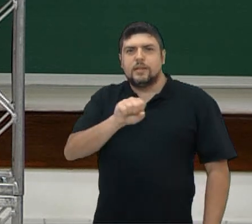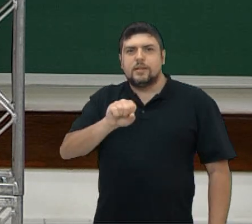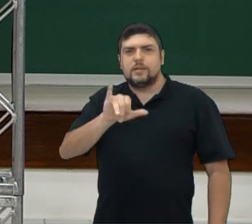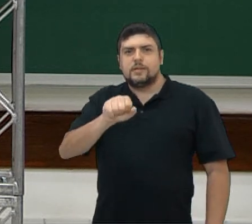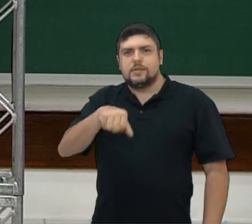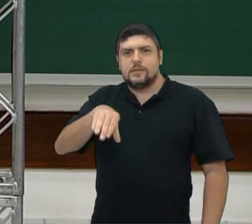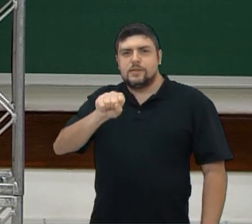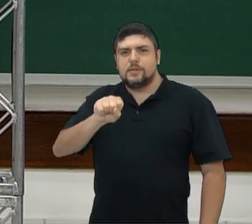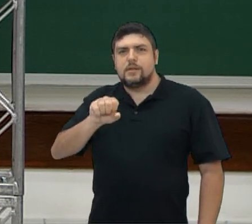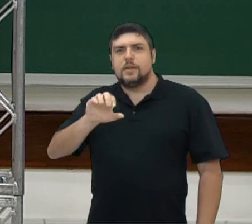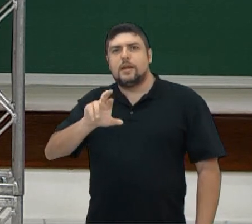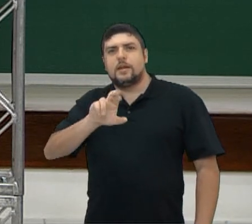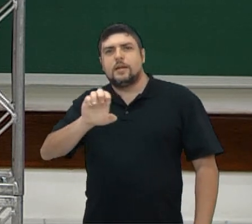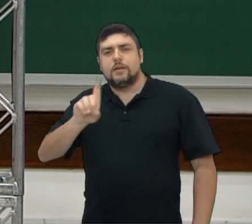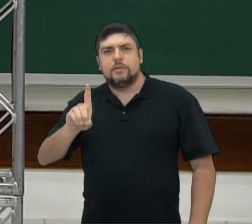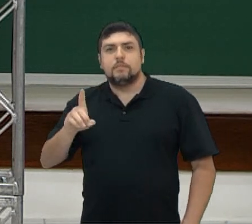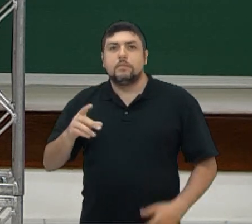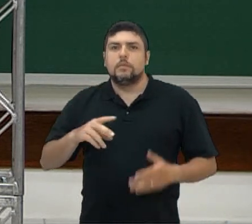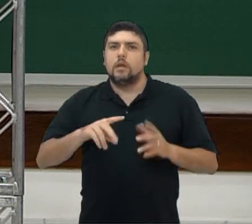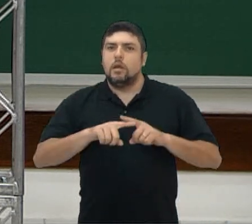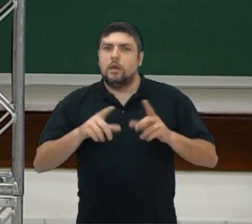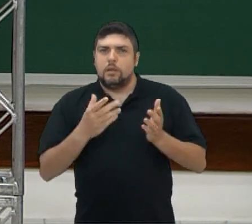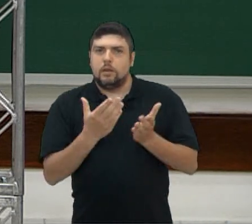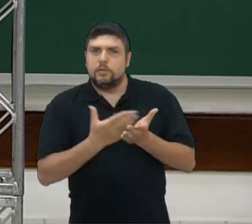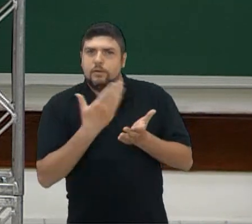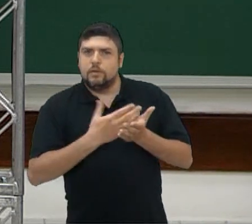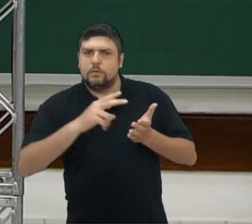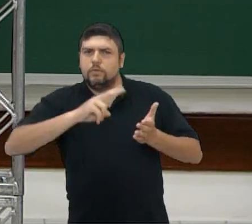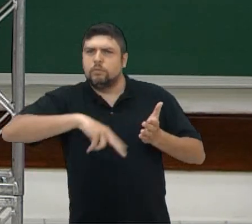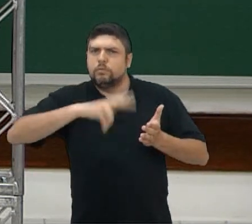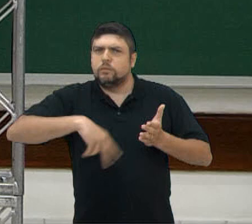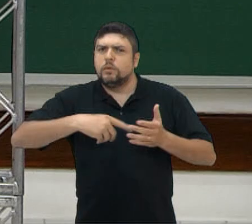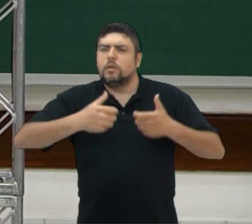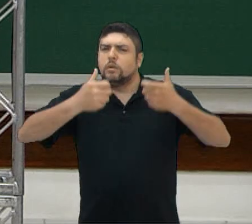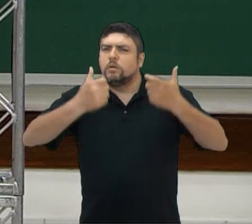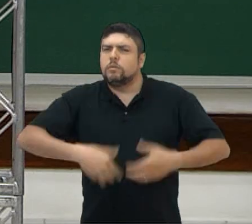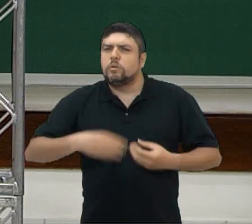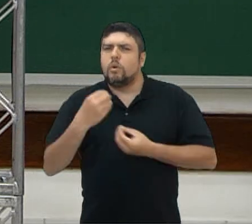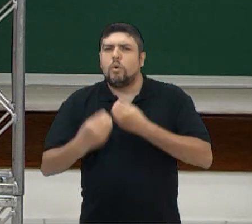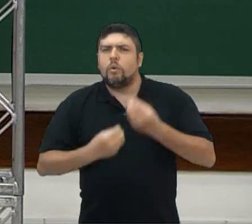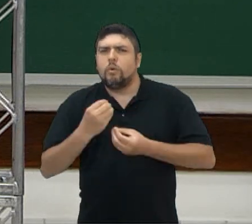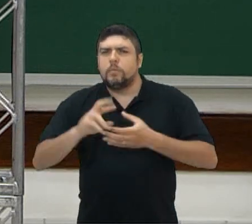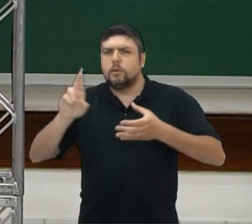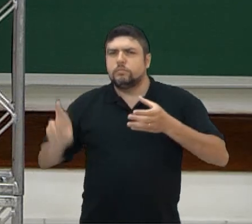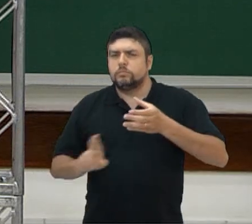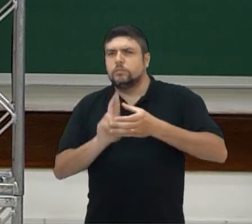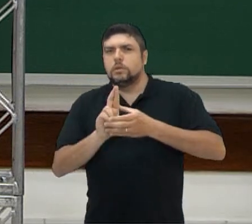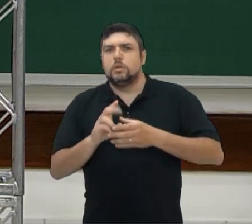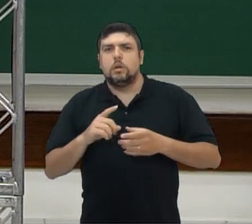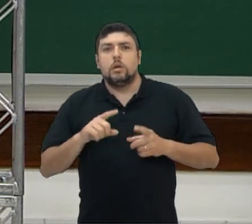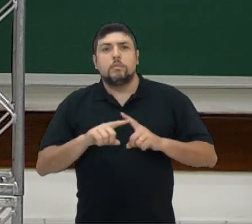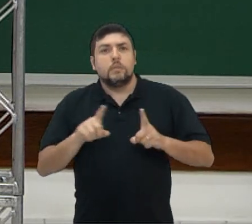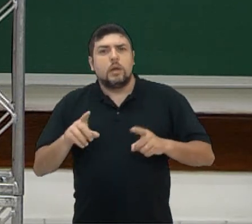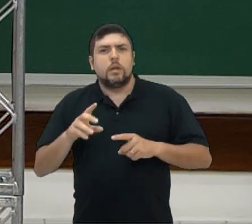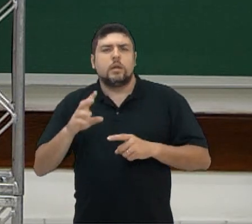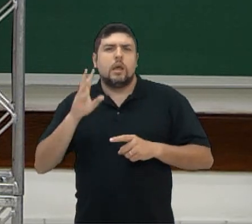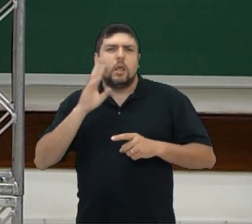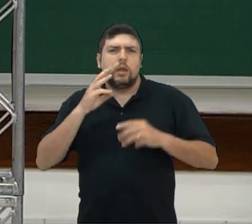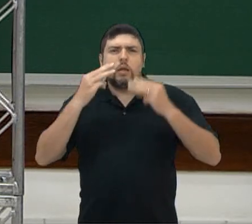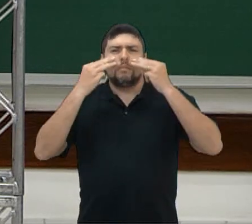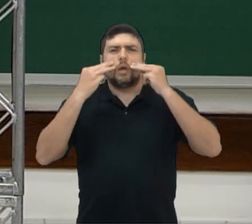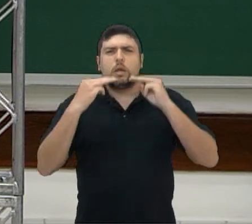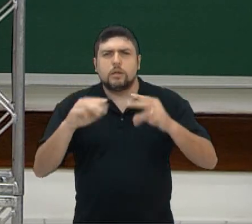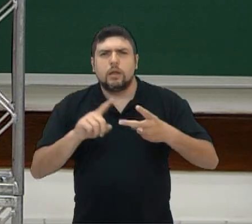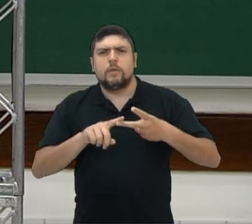livro, que é muito bom, excelente, que vai falar muito sobre esse período do Renascimento. Então é ficção, mas eles trazem personagens como Maquiavel, Da